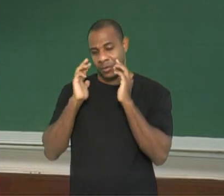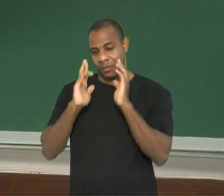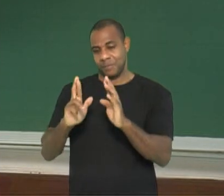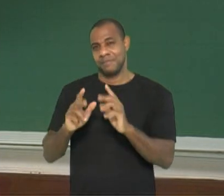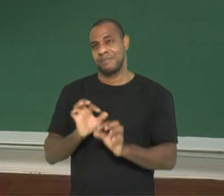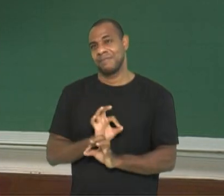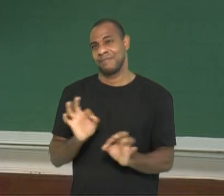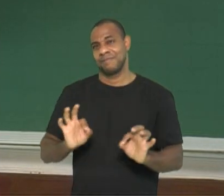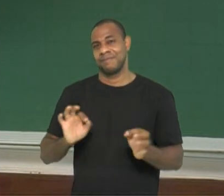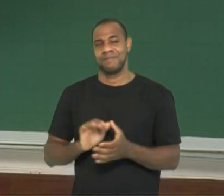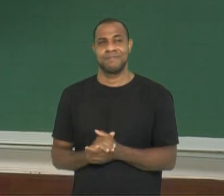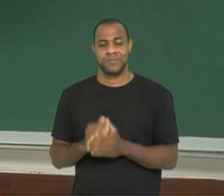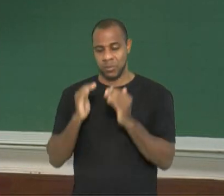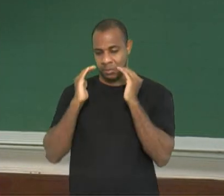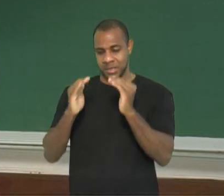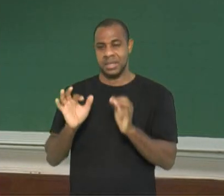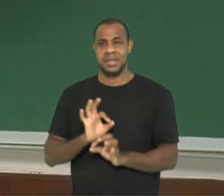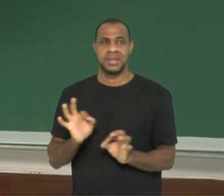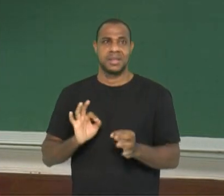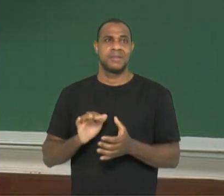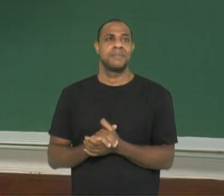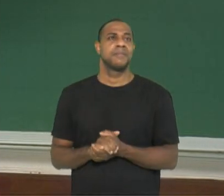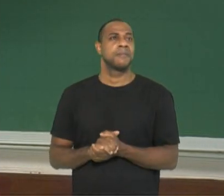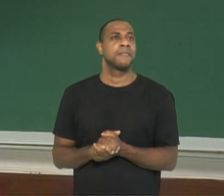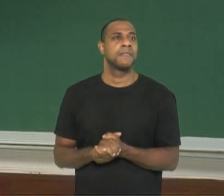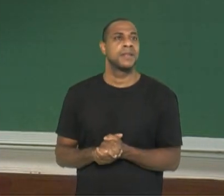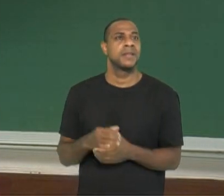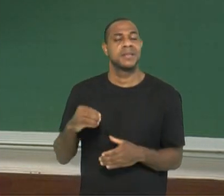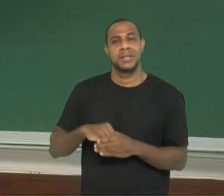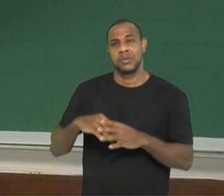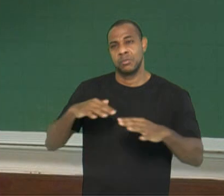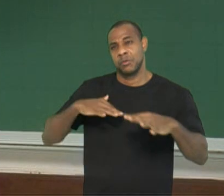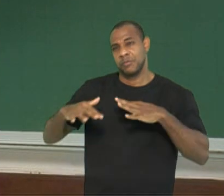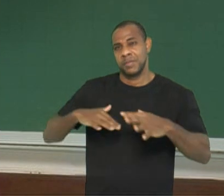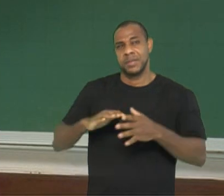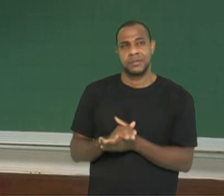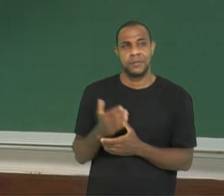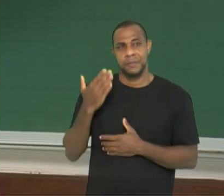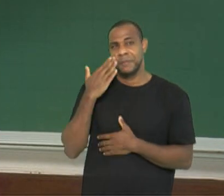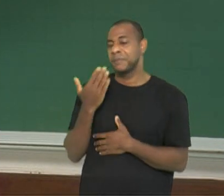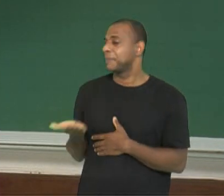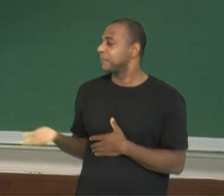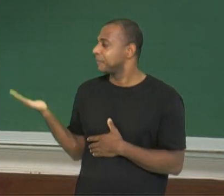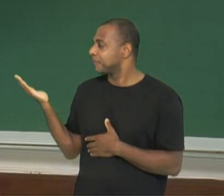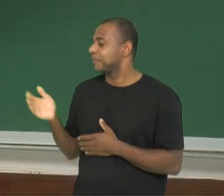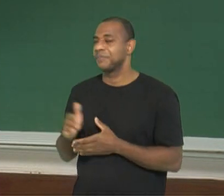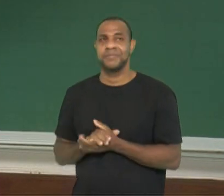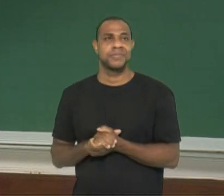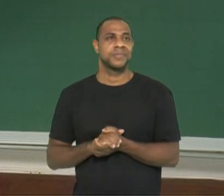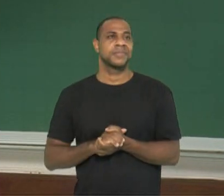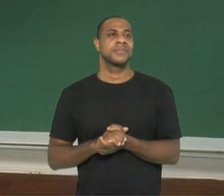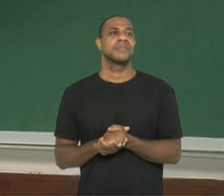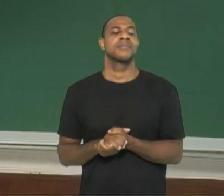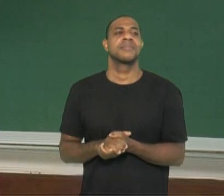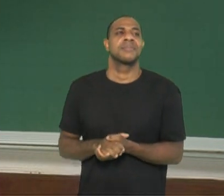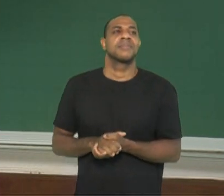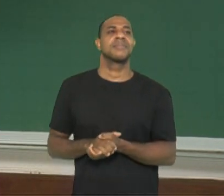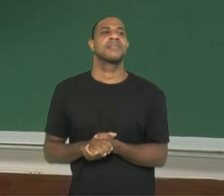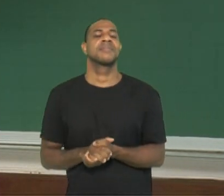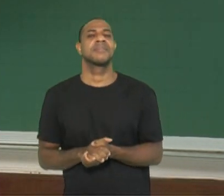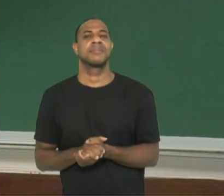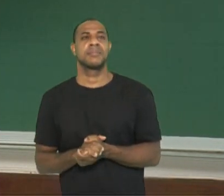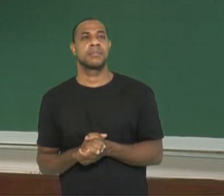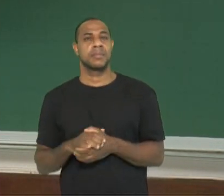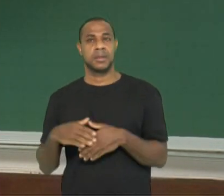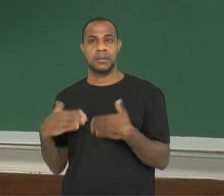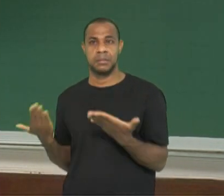estão no movimento também são convidados a se retirarem. A alegação de adulterarem os símbolos nacionais, Caetano Veloso e Gilberto vivem no Reino Unido até o final